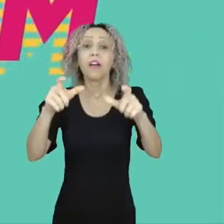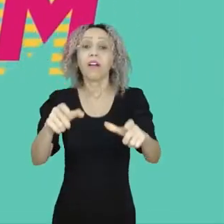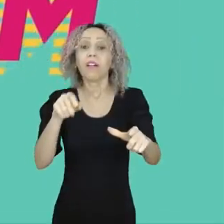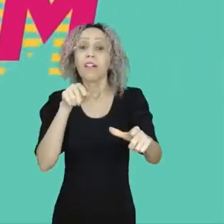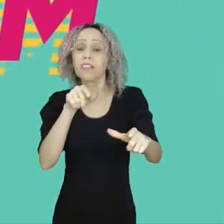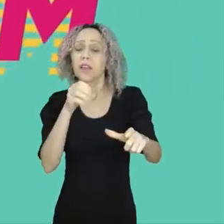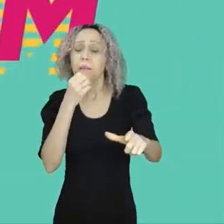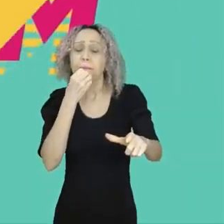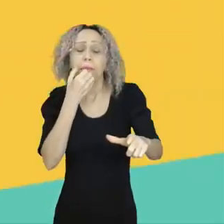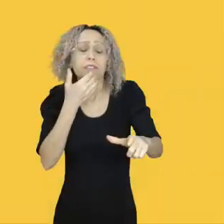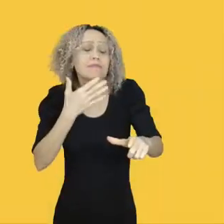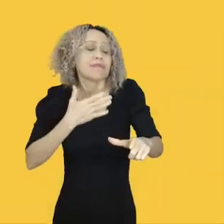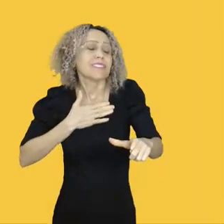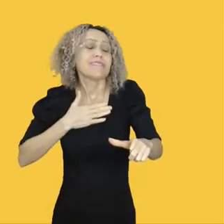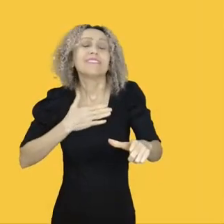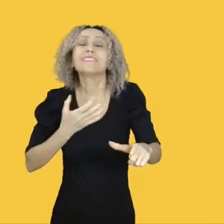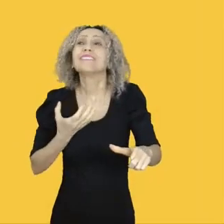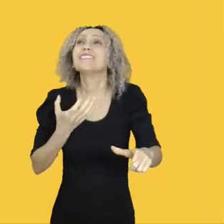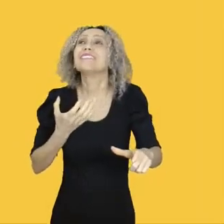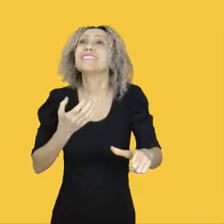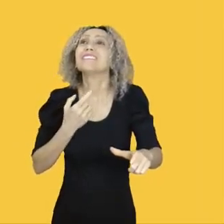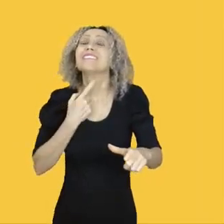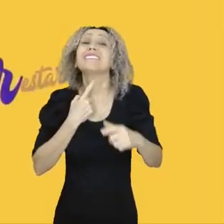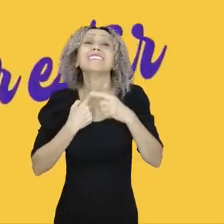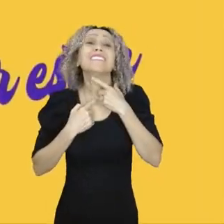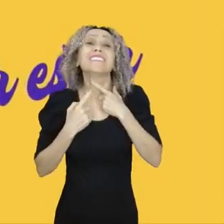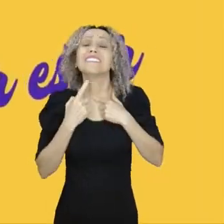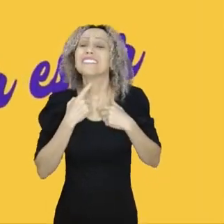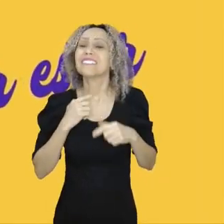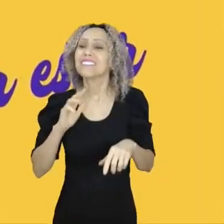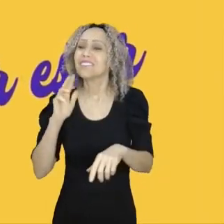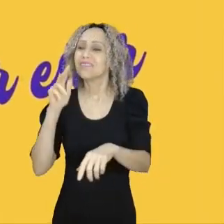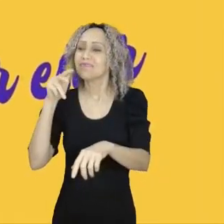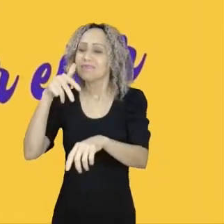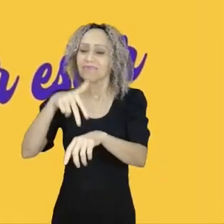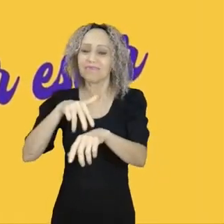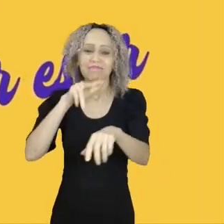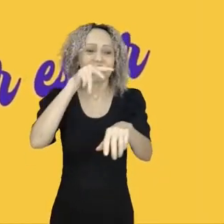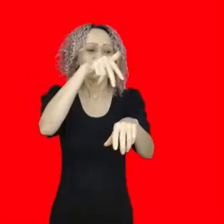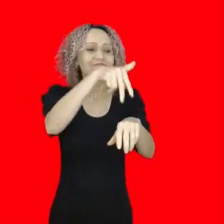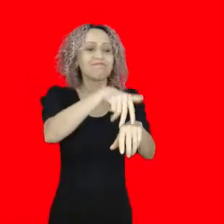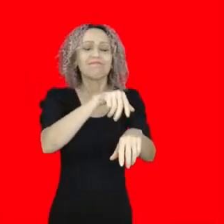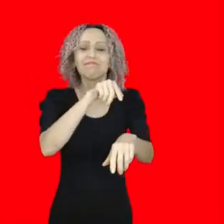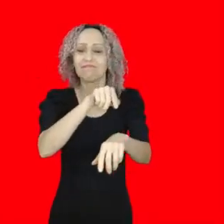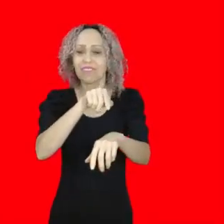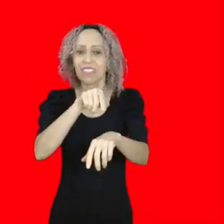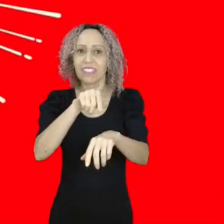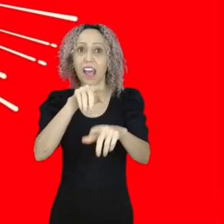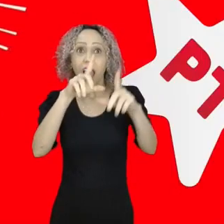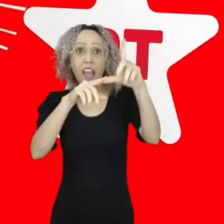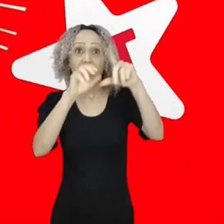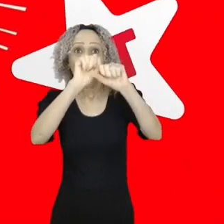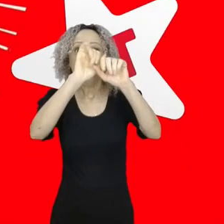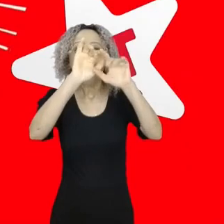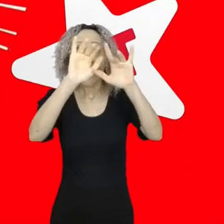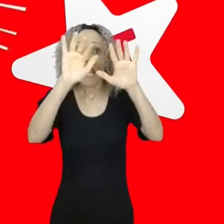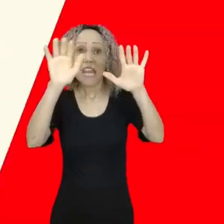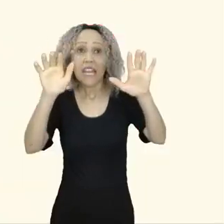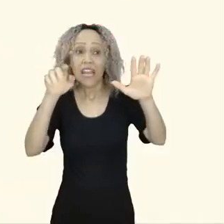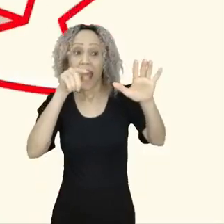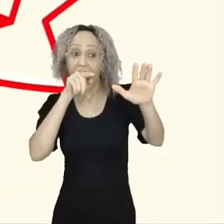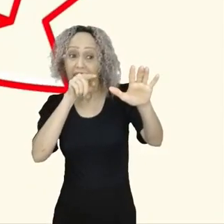lugar que é bom pra mim, é onde eu quiser estar. A estrela ainda